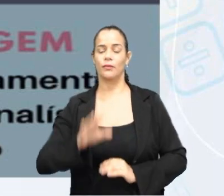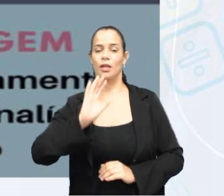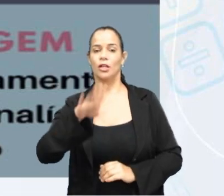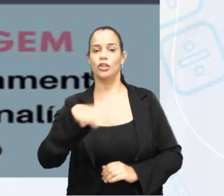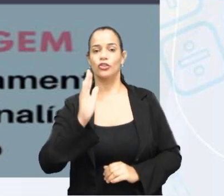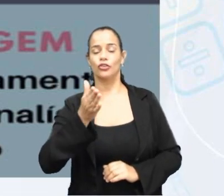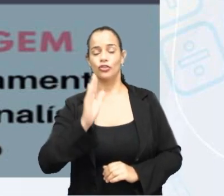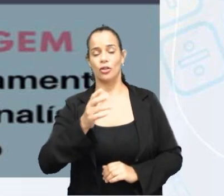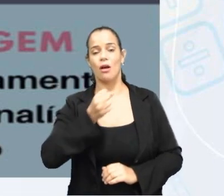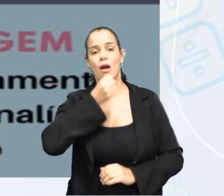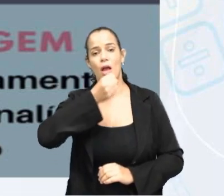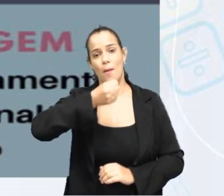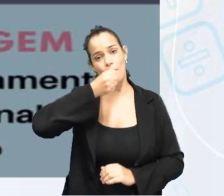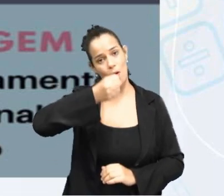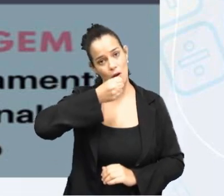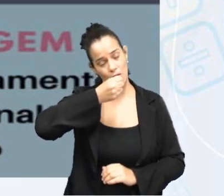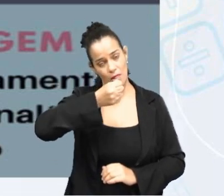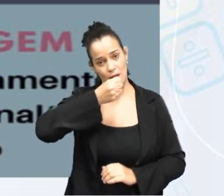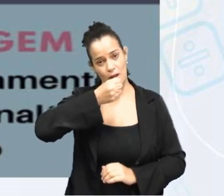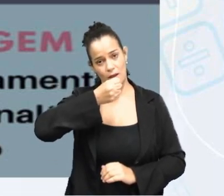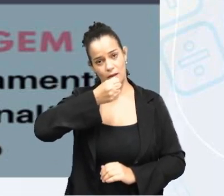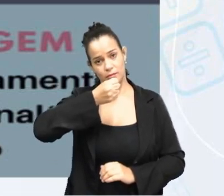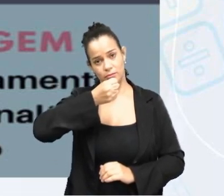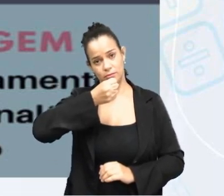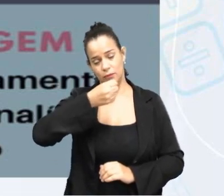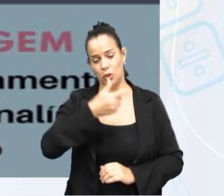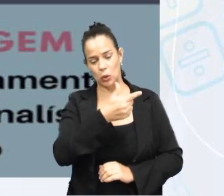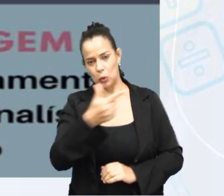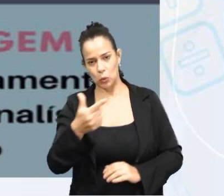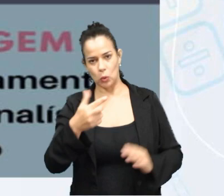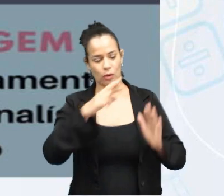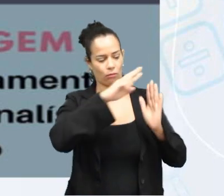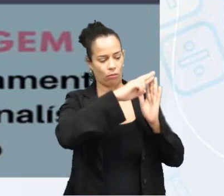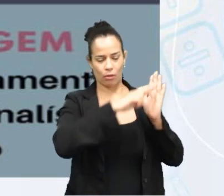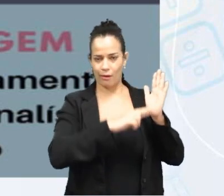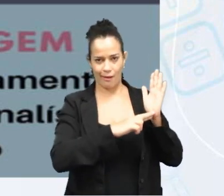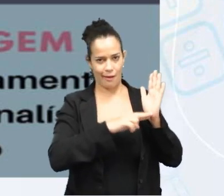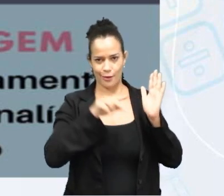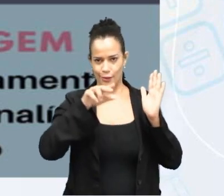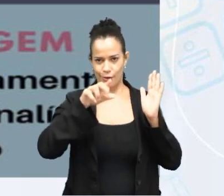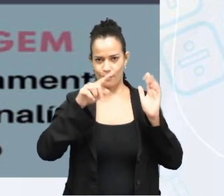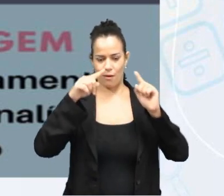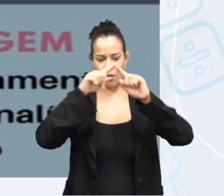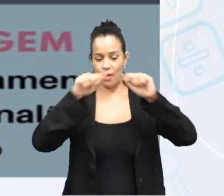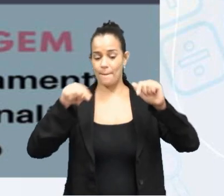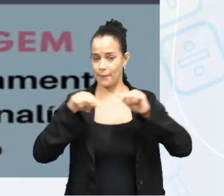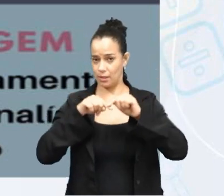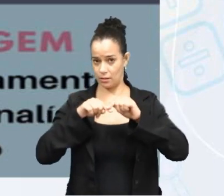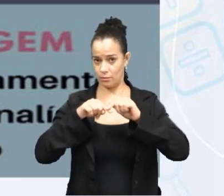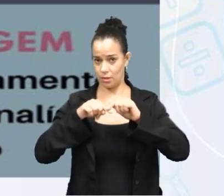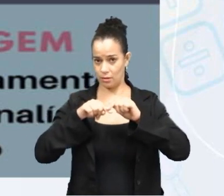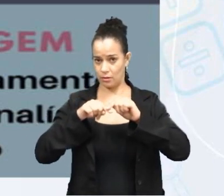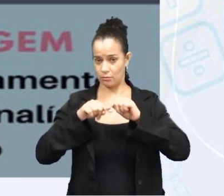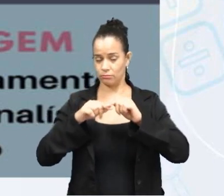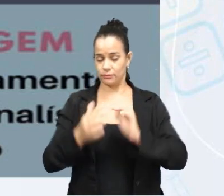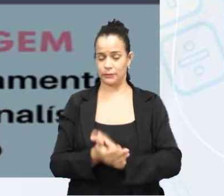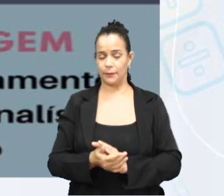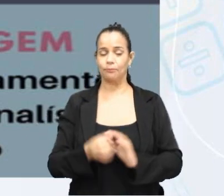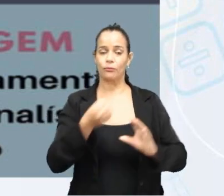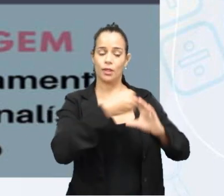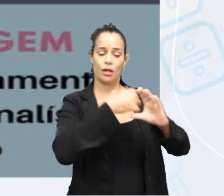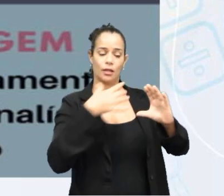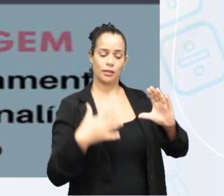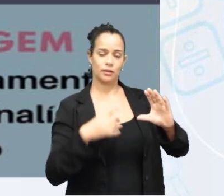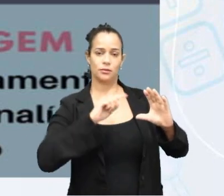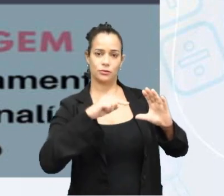pessoal, sua forma não segue a pirâmide invertida. Essa a gente já consegue diferenciar uma característica